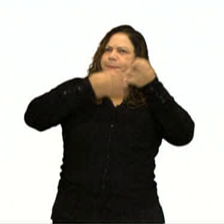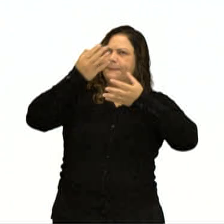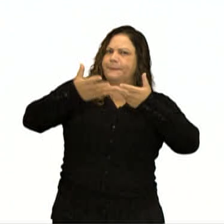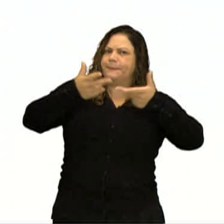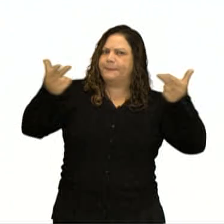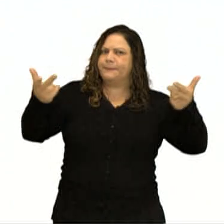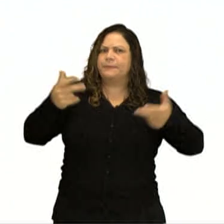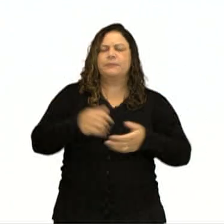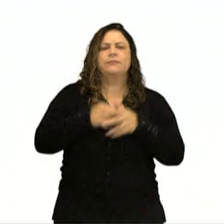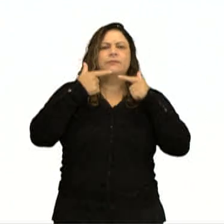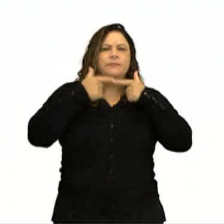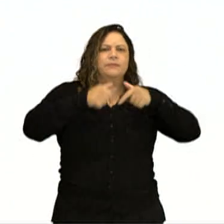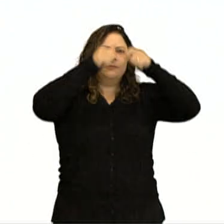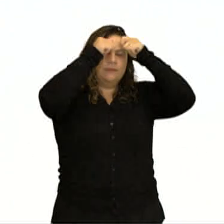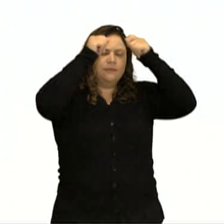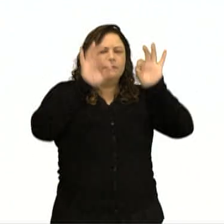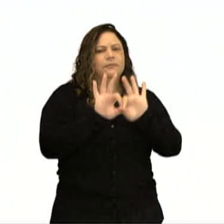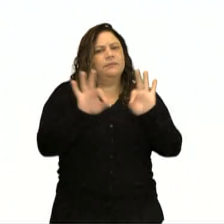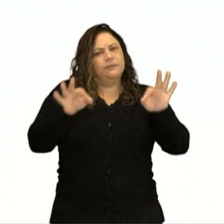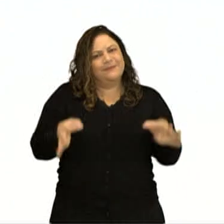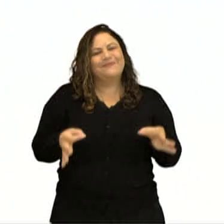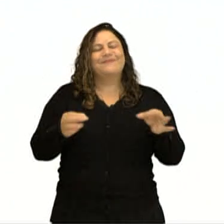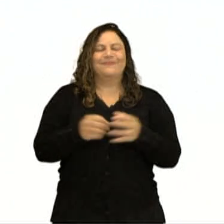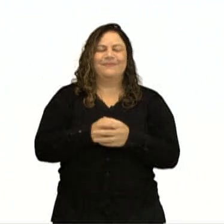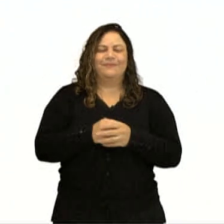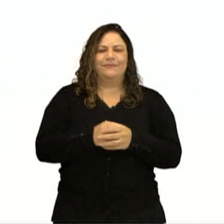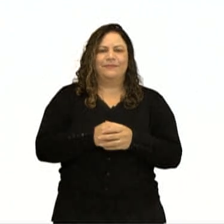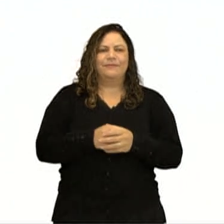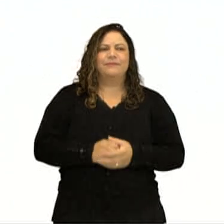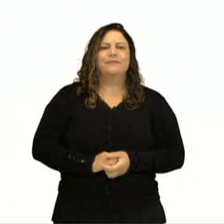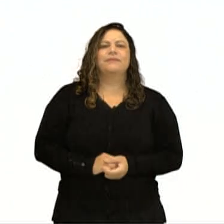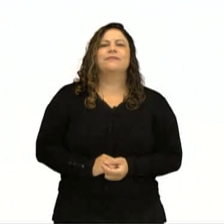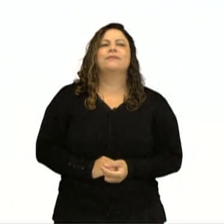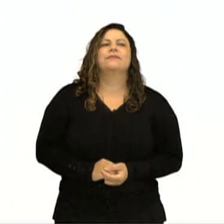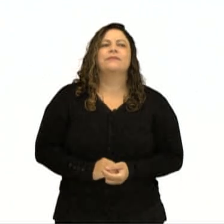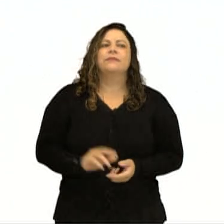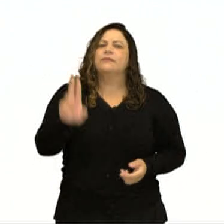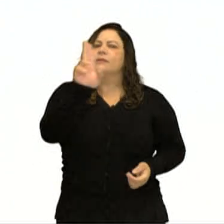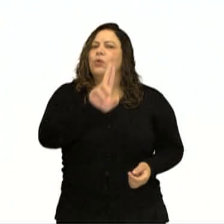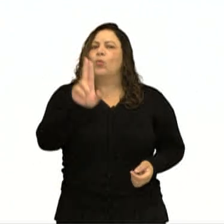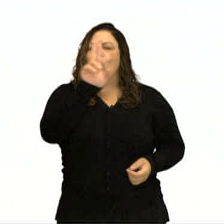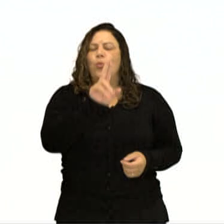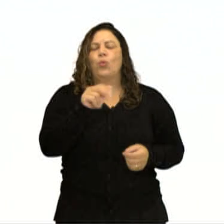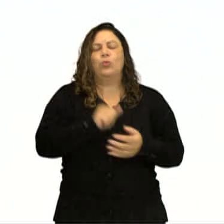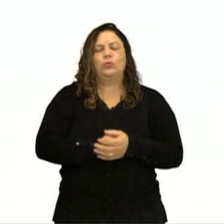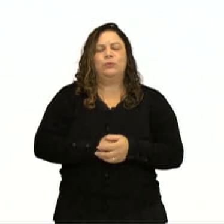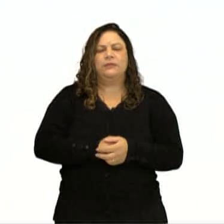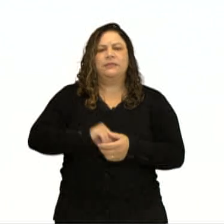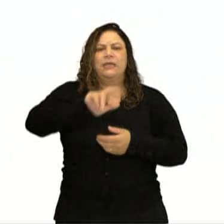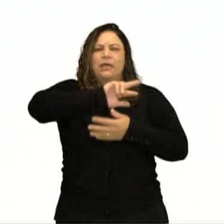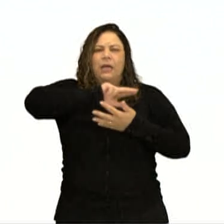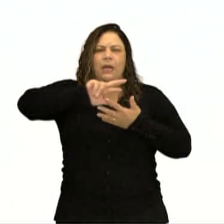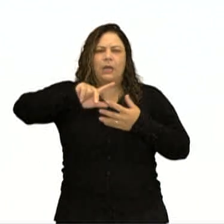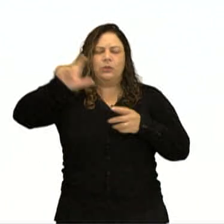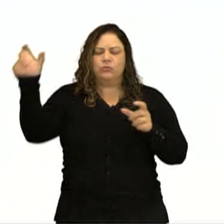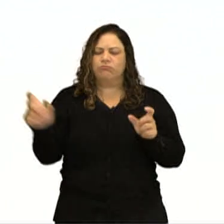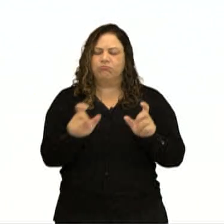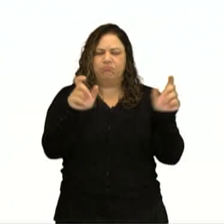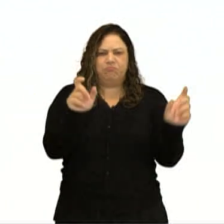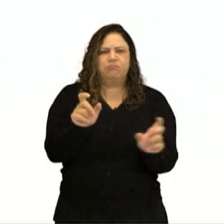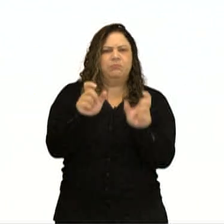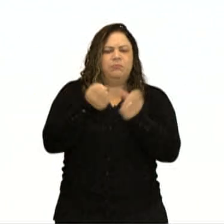linguagem, geralmente simples e coloquial. Utiliza-se de adjetivos que expressam